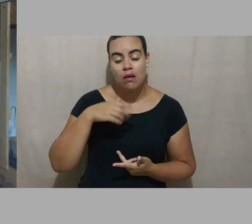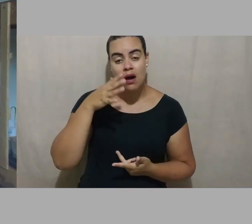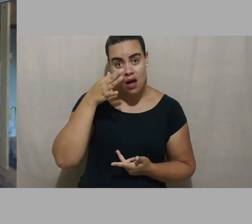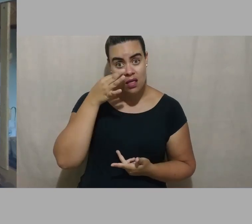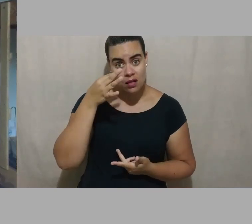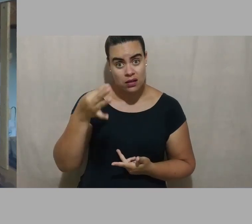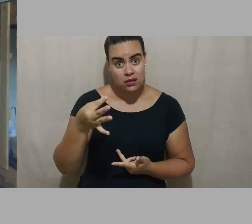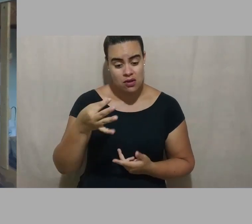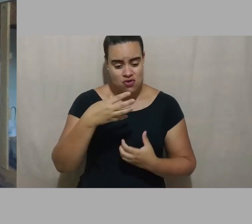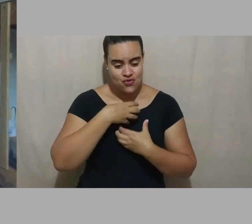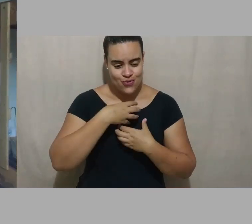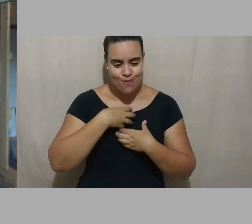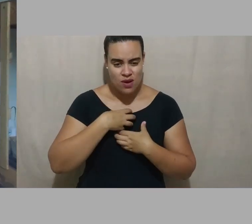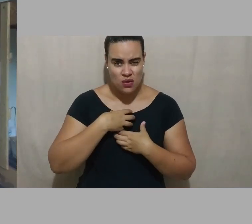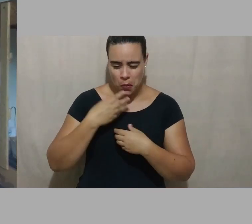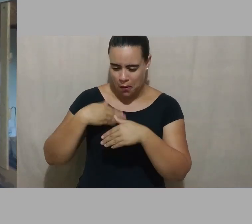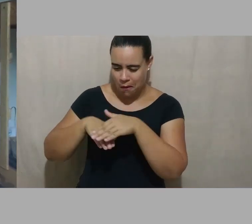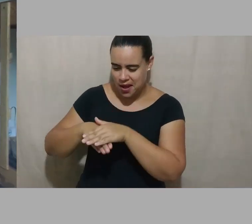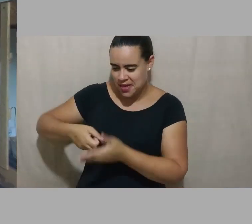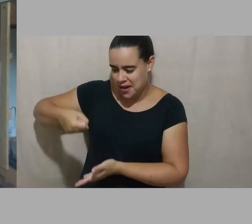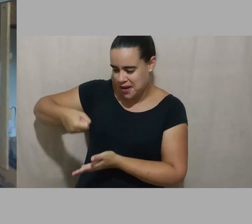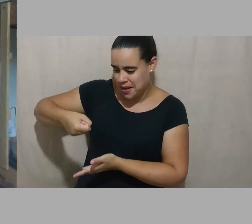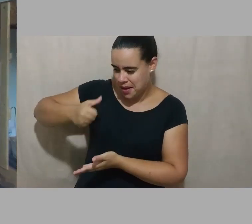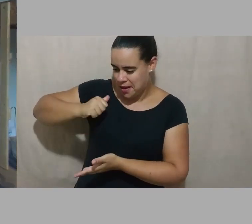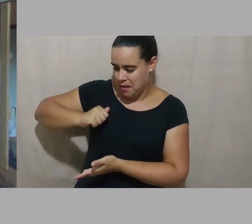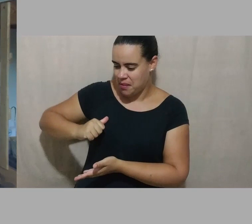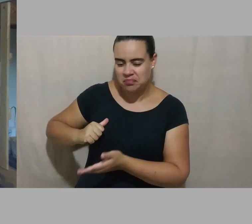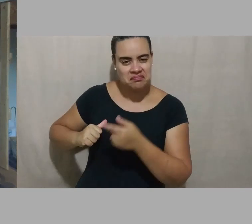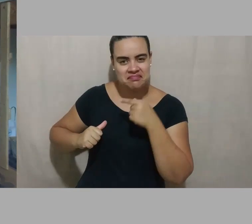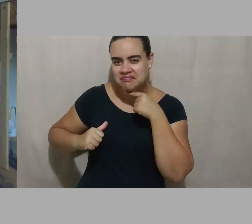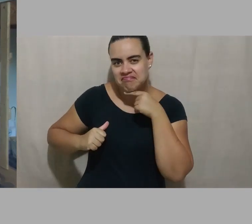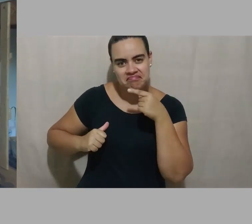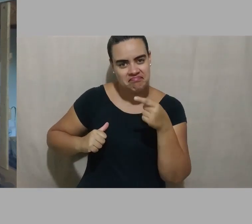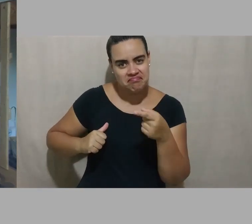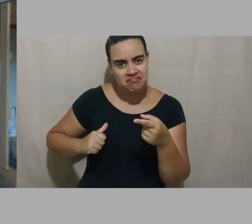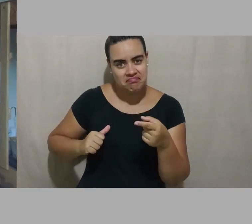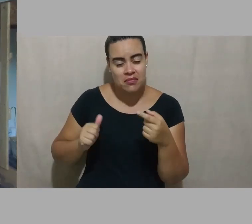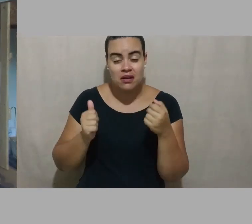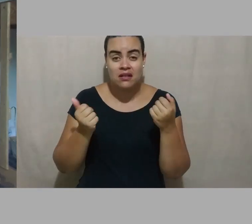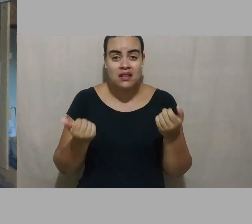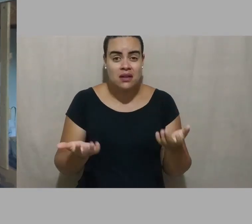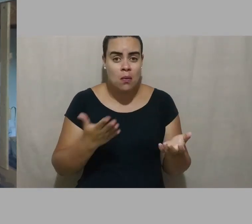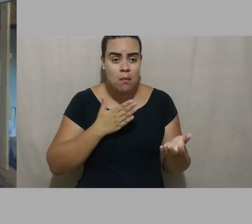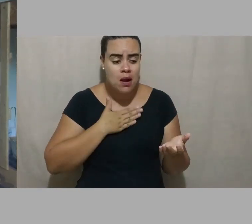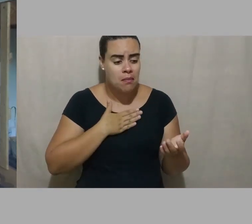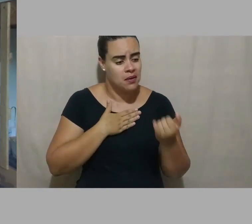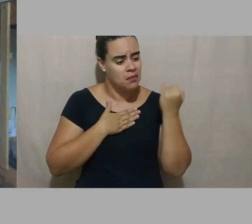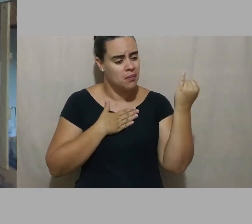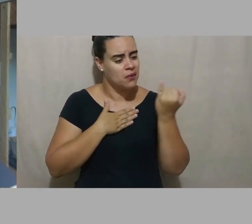Atenta aos sentimentos que não cabem nas malas. Então resumo que o que sempre para mim foi de